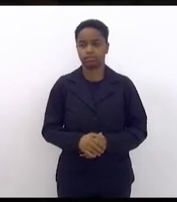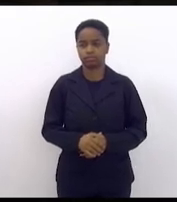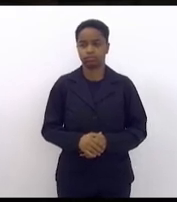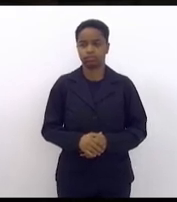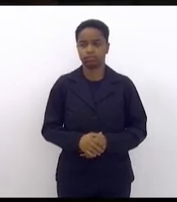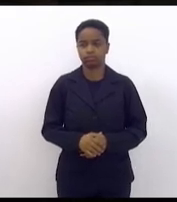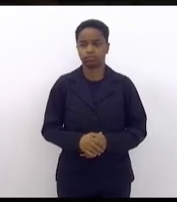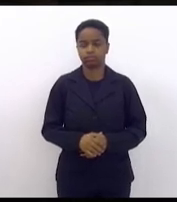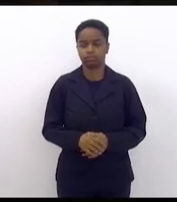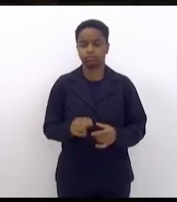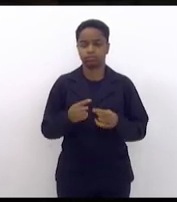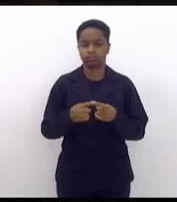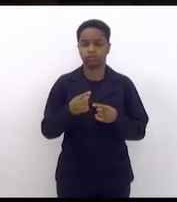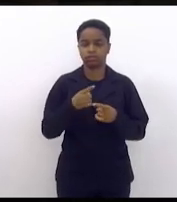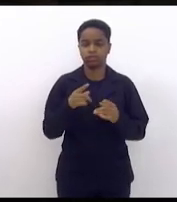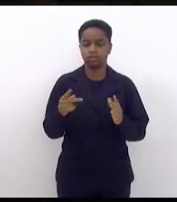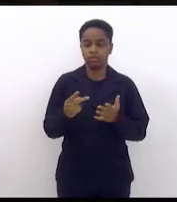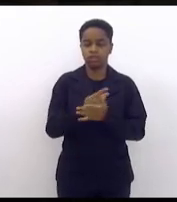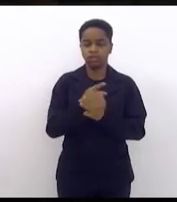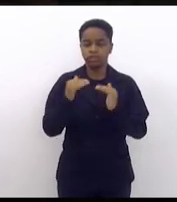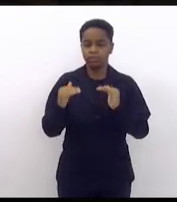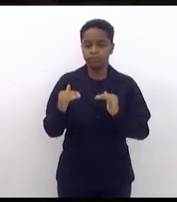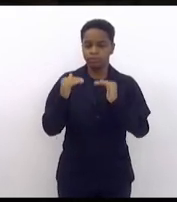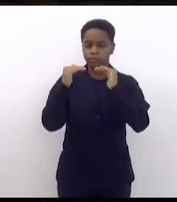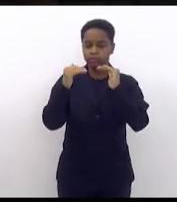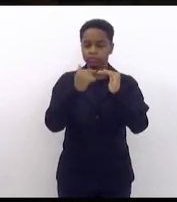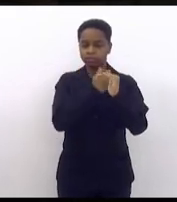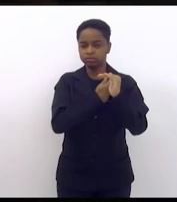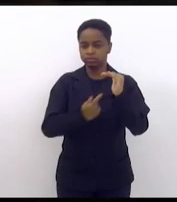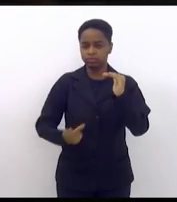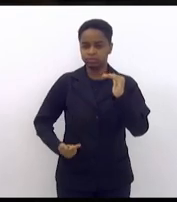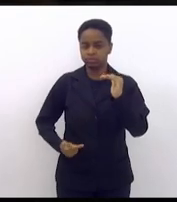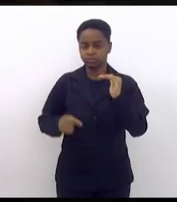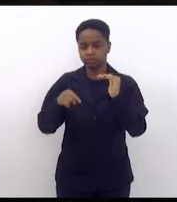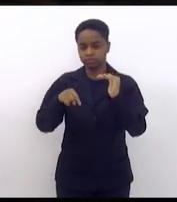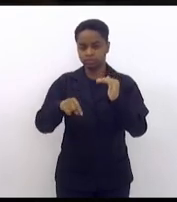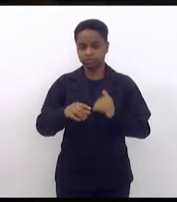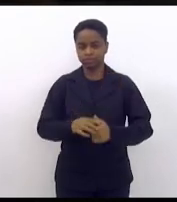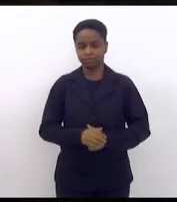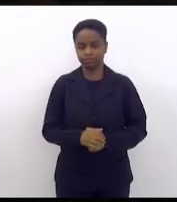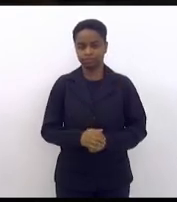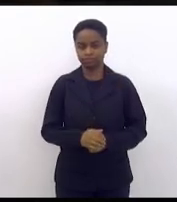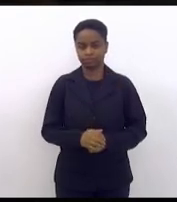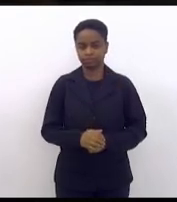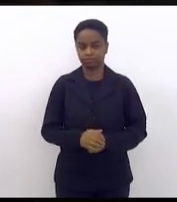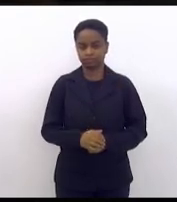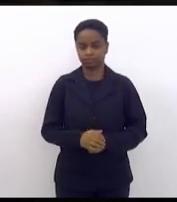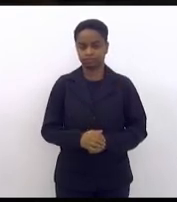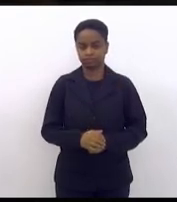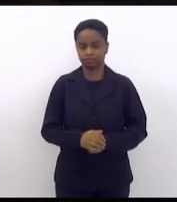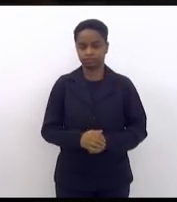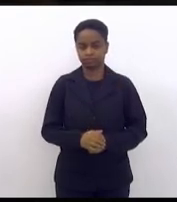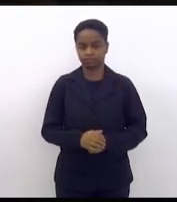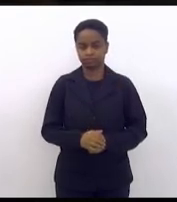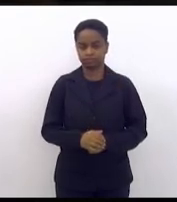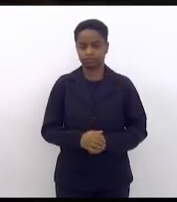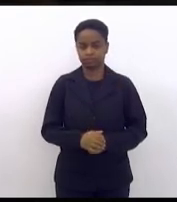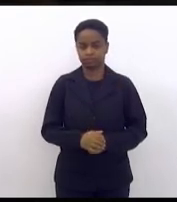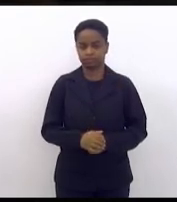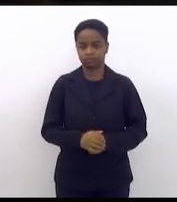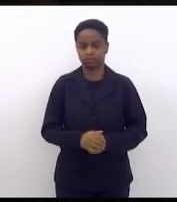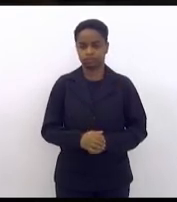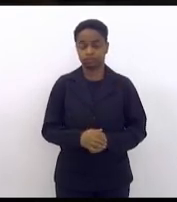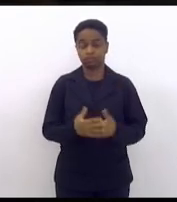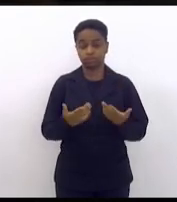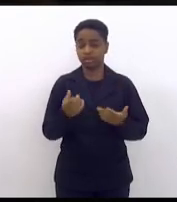da supremacia que o governo tinha aqui no parlamento. É